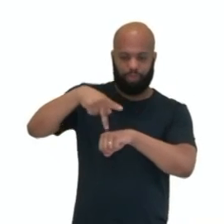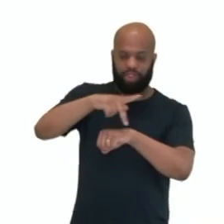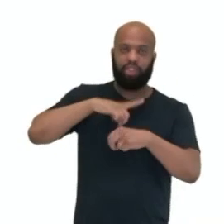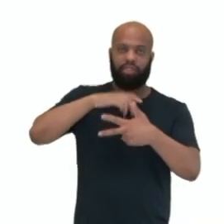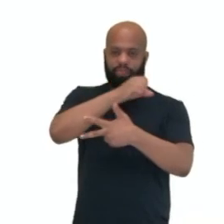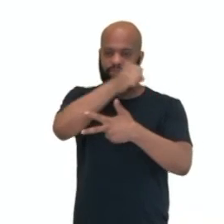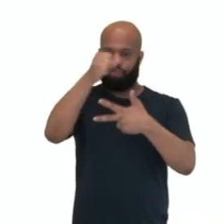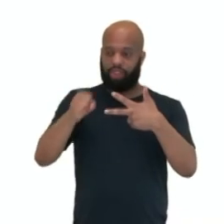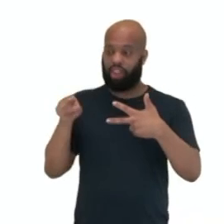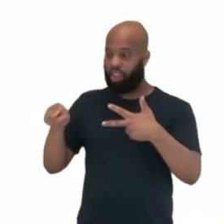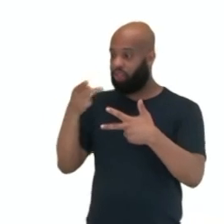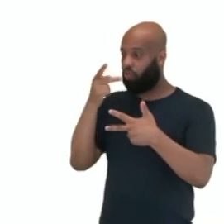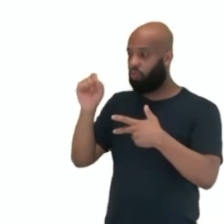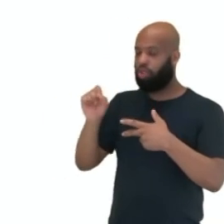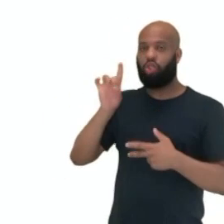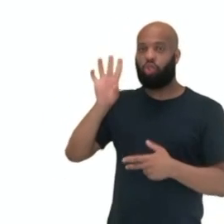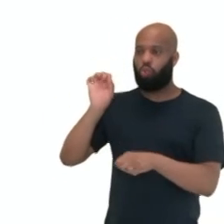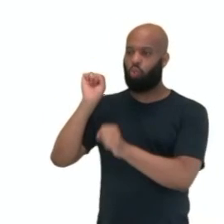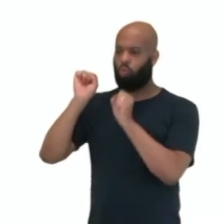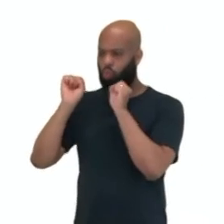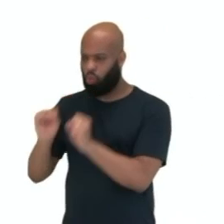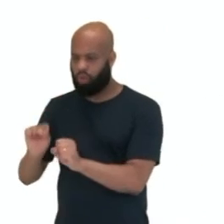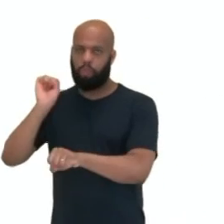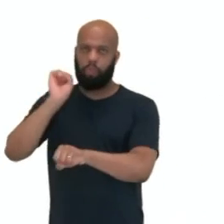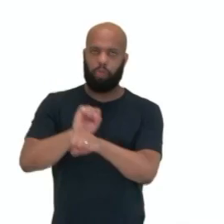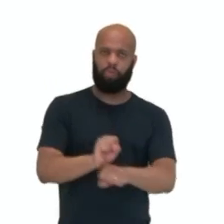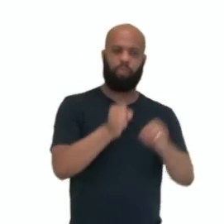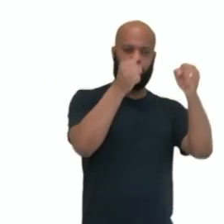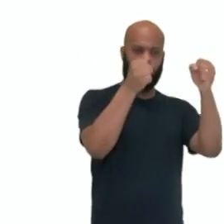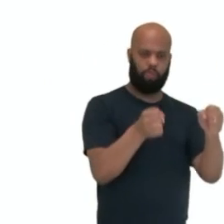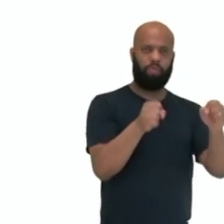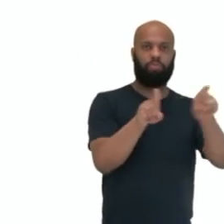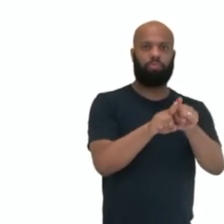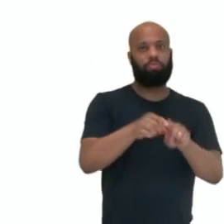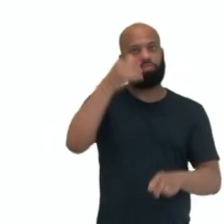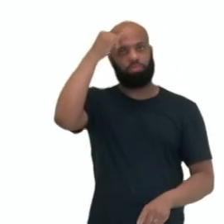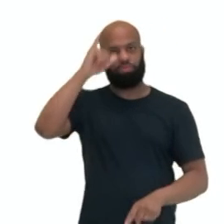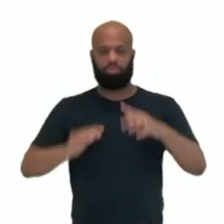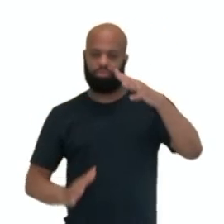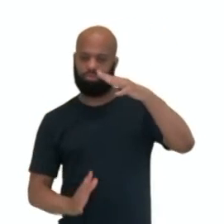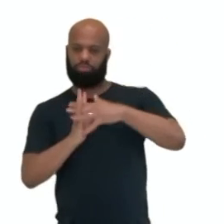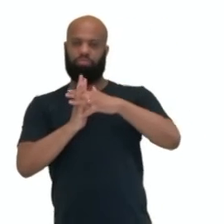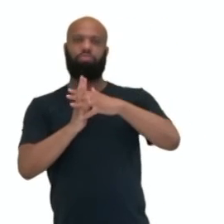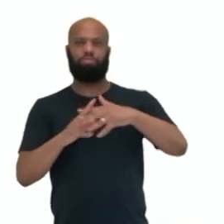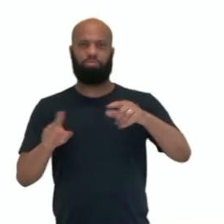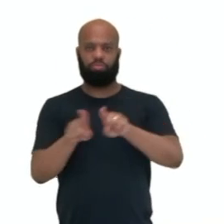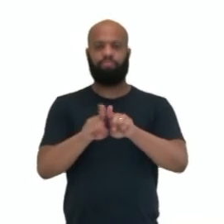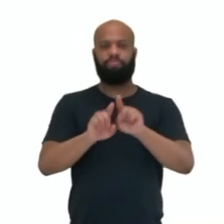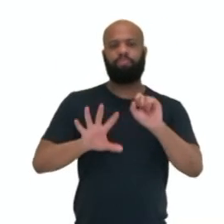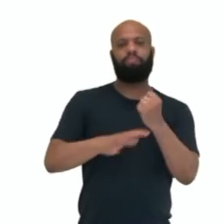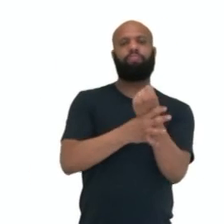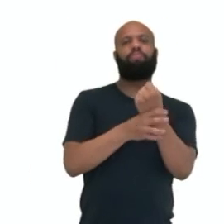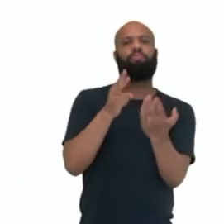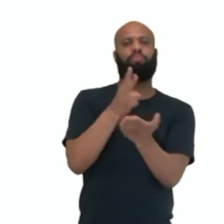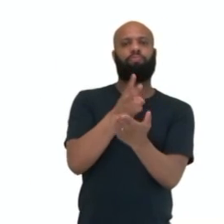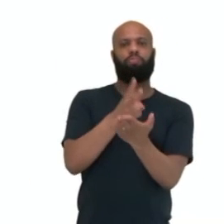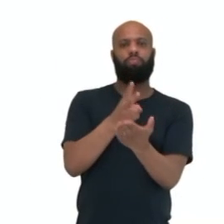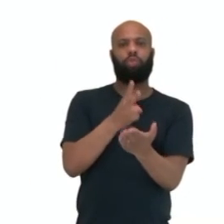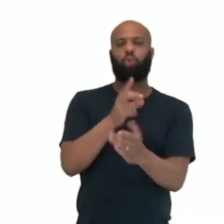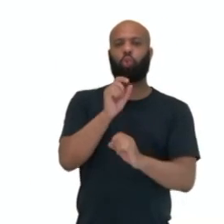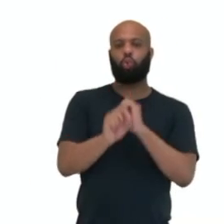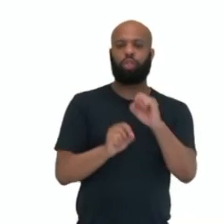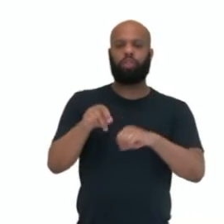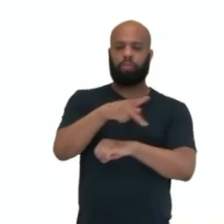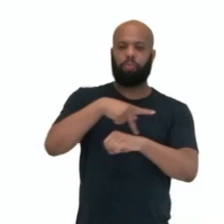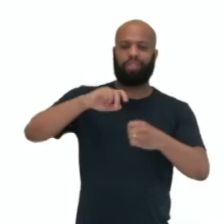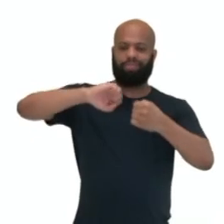Montesquieu, só o poder freia o poder. Assim, como forma de evitar a tirania e garantir a manutenção do Estado